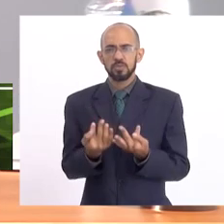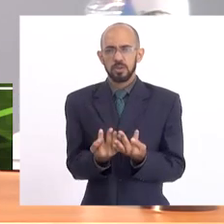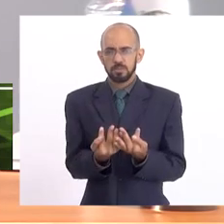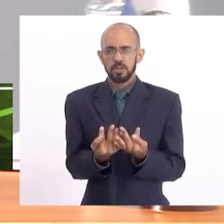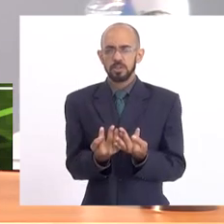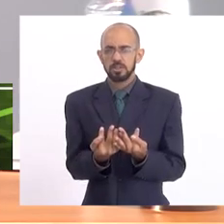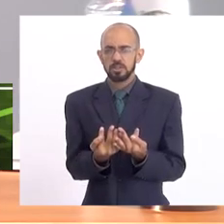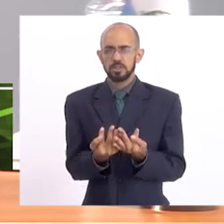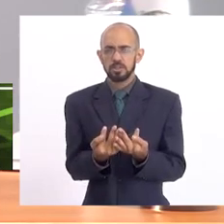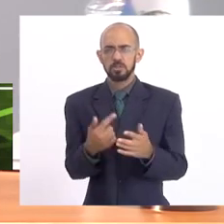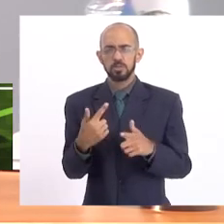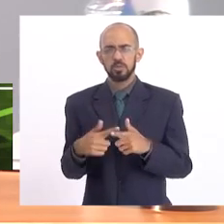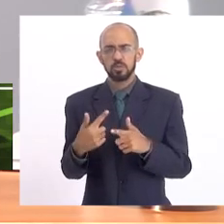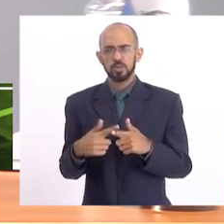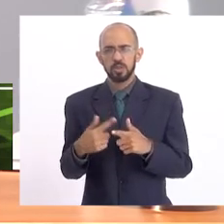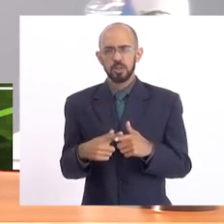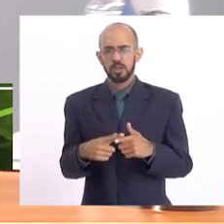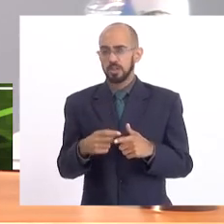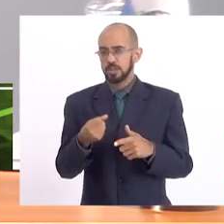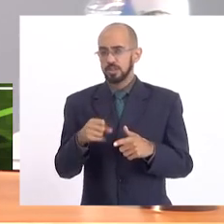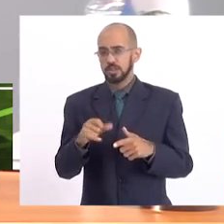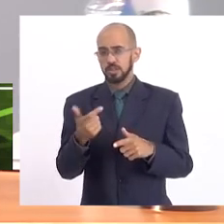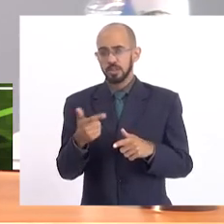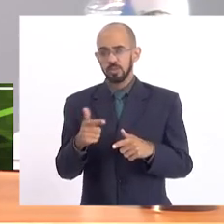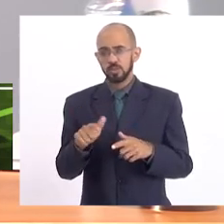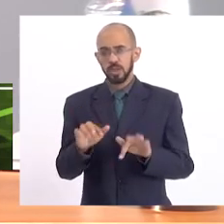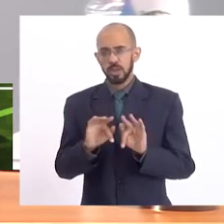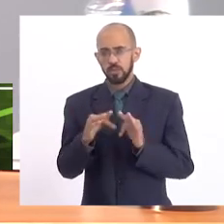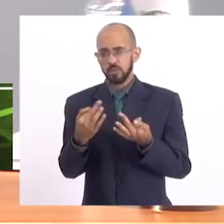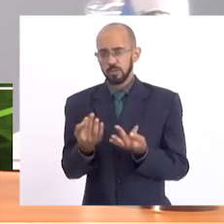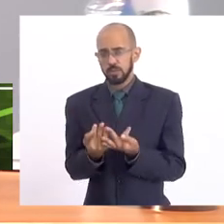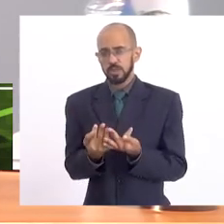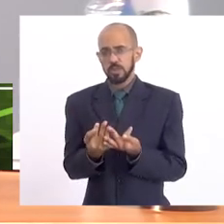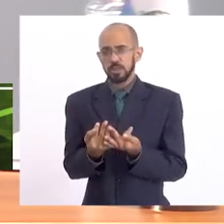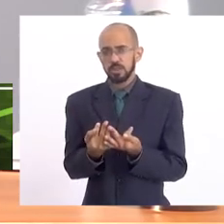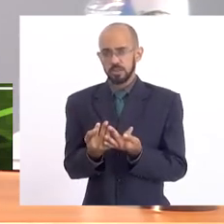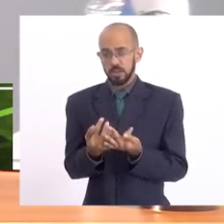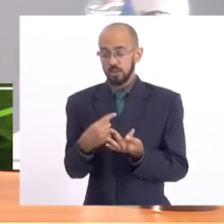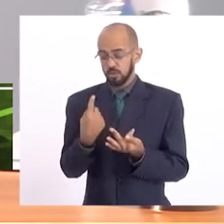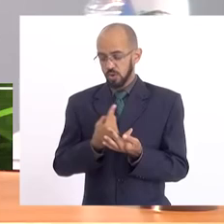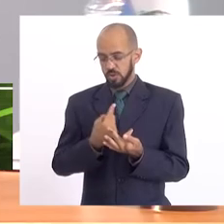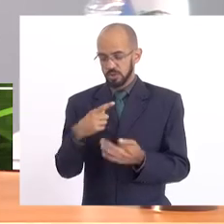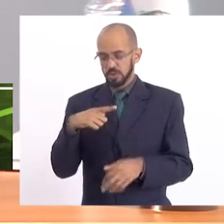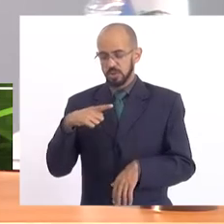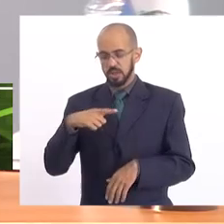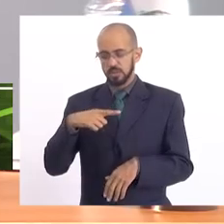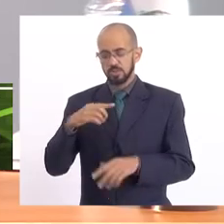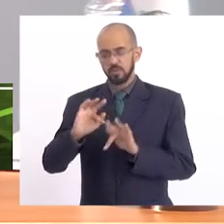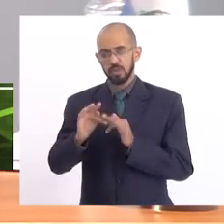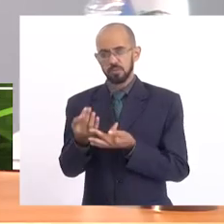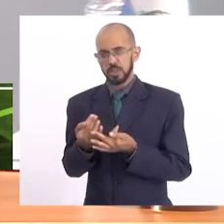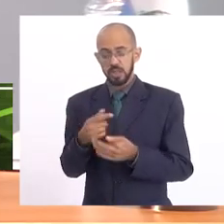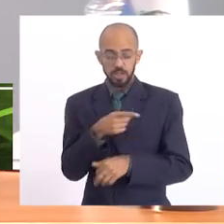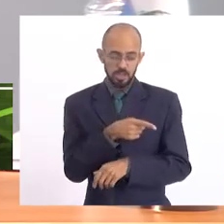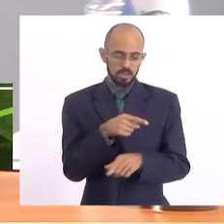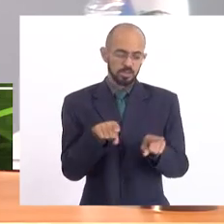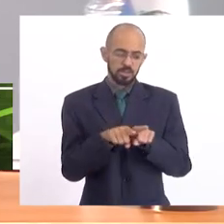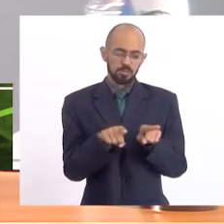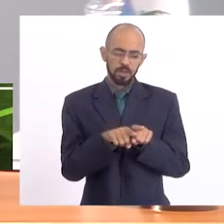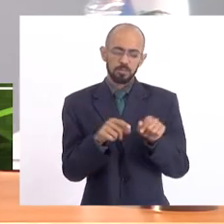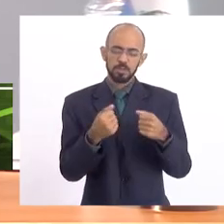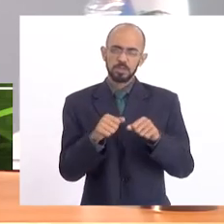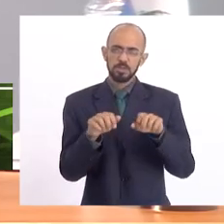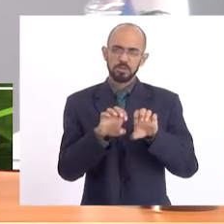para as famílias. Porque sem a família, a gente sabe, a gente tem as nossas famílias, graças a Deus, e eles também precisam de ter essa